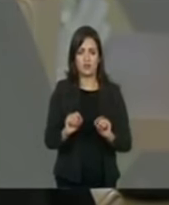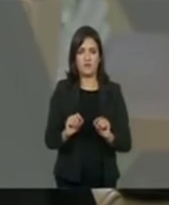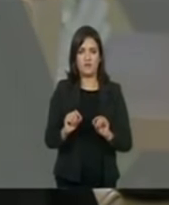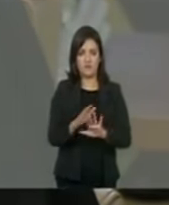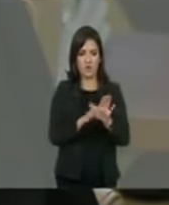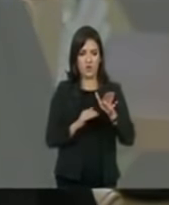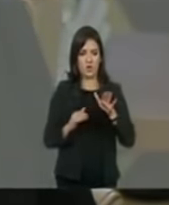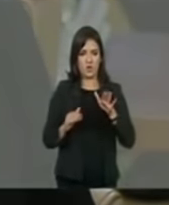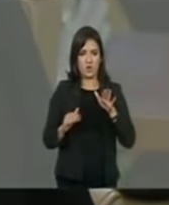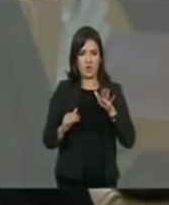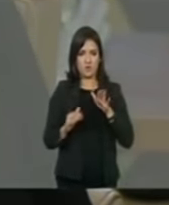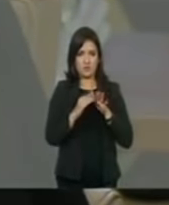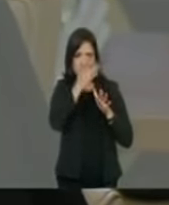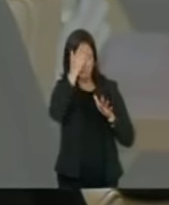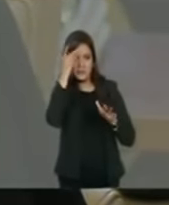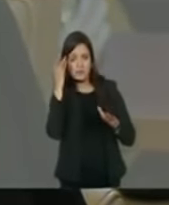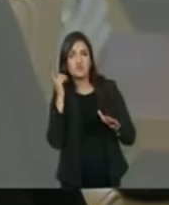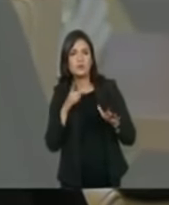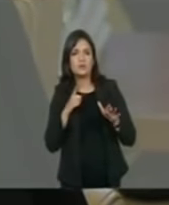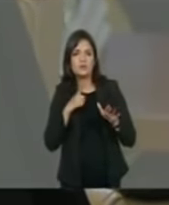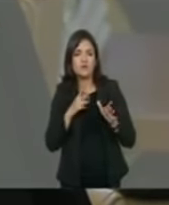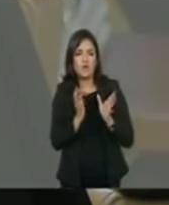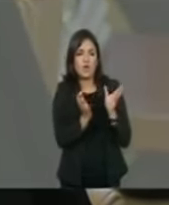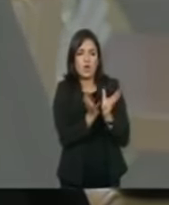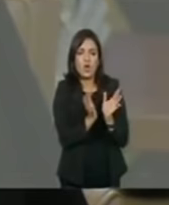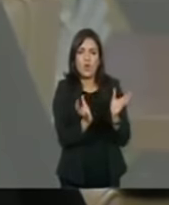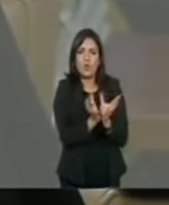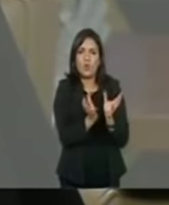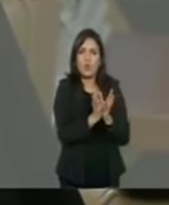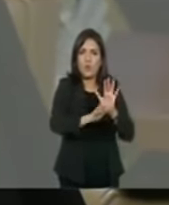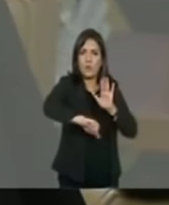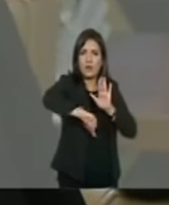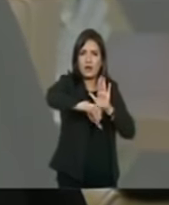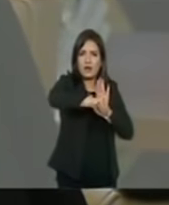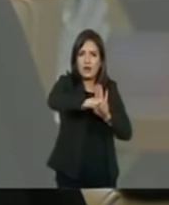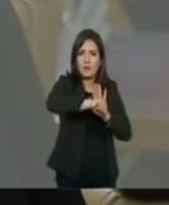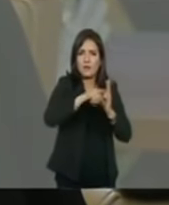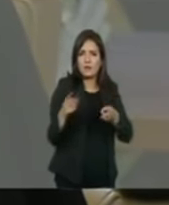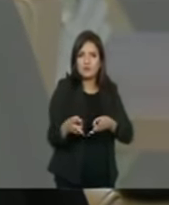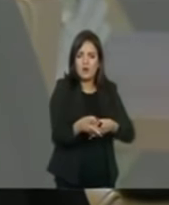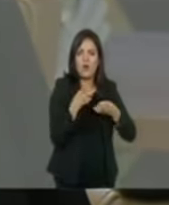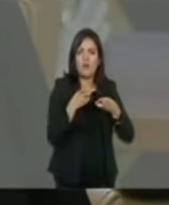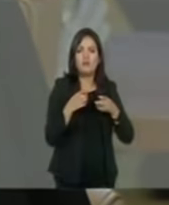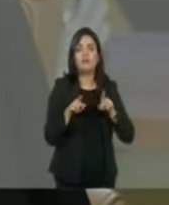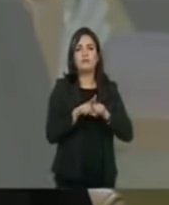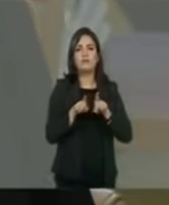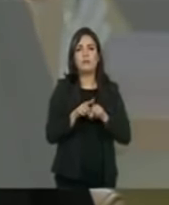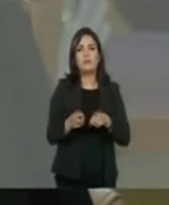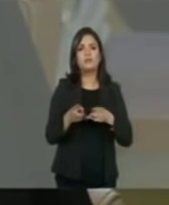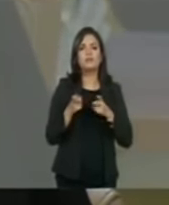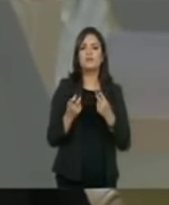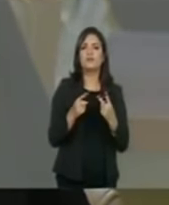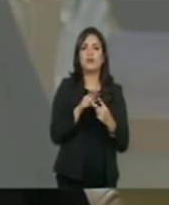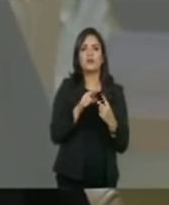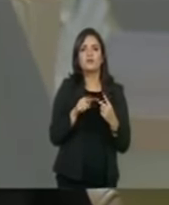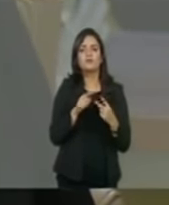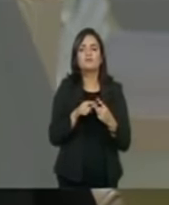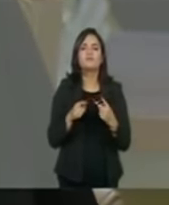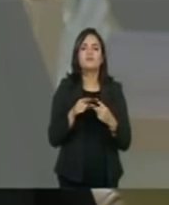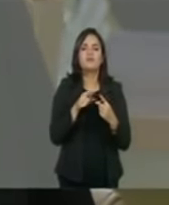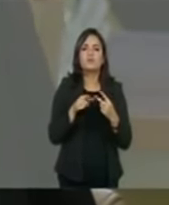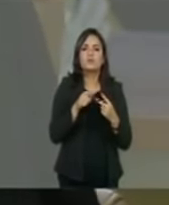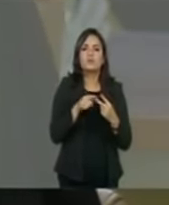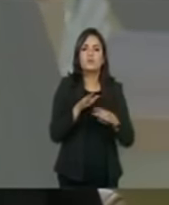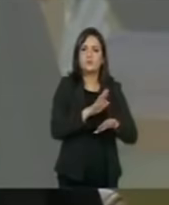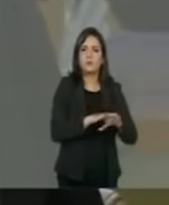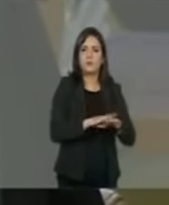por uma organização criminosa e identificável em ambos os contextos por elementos são